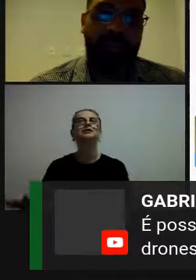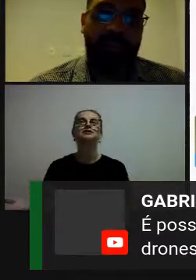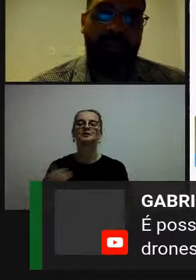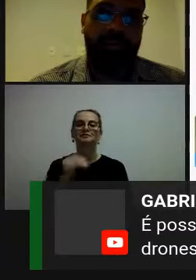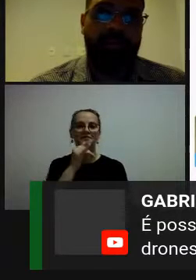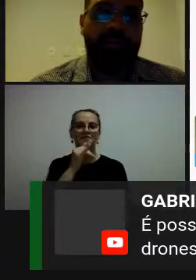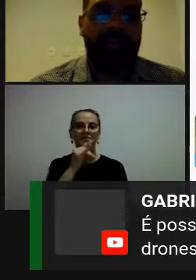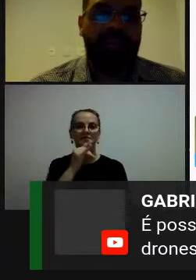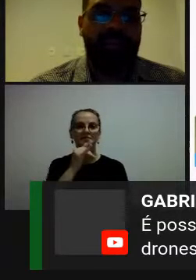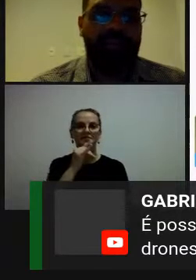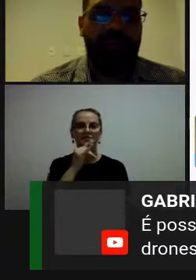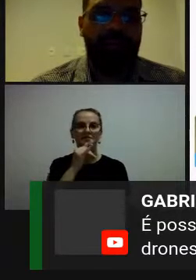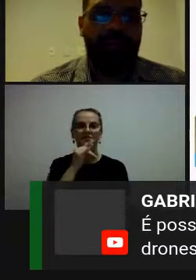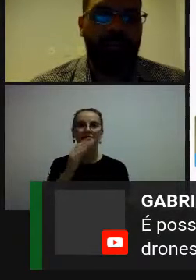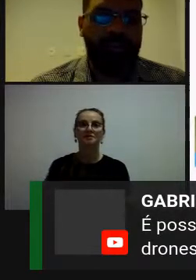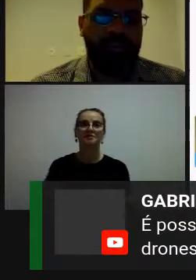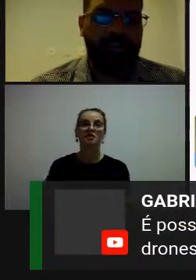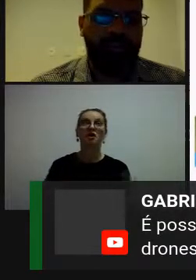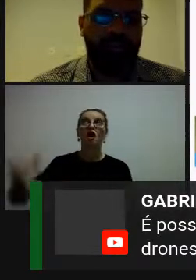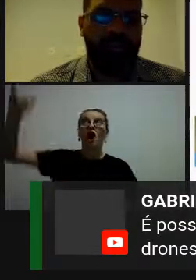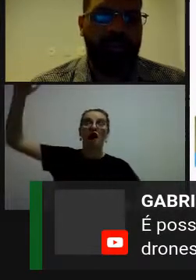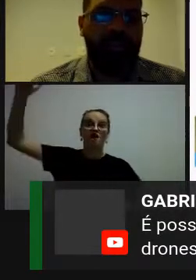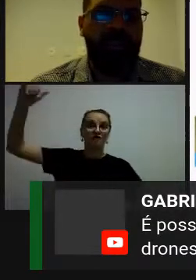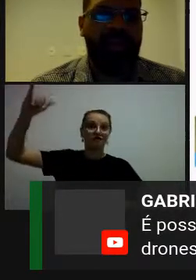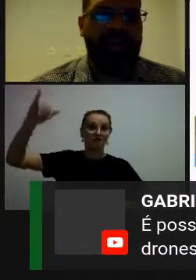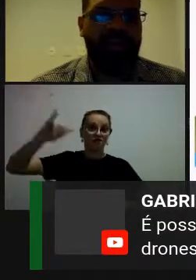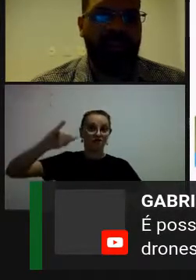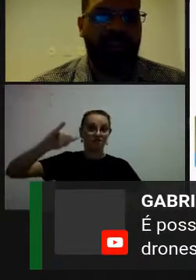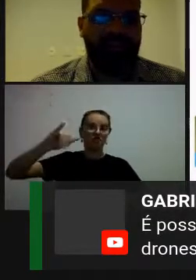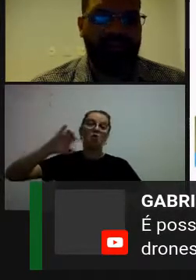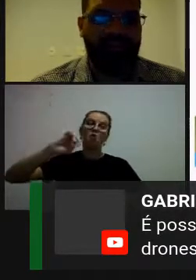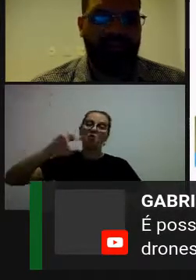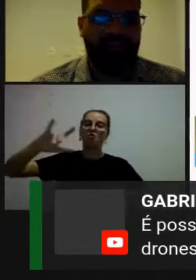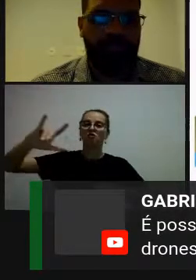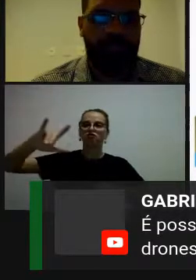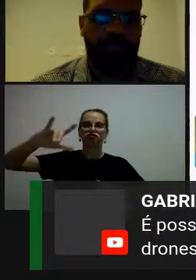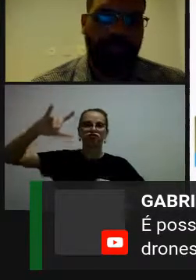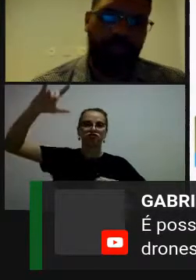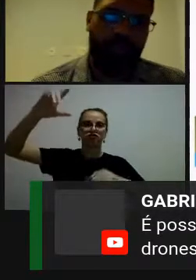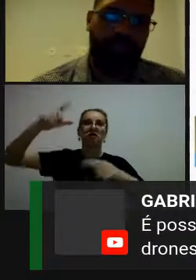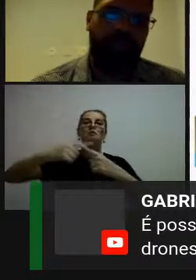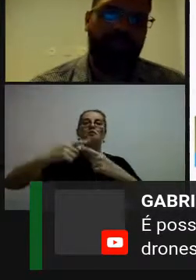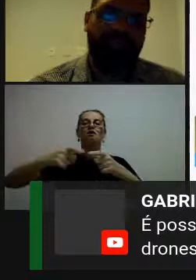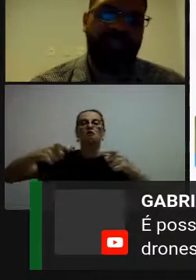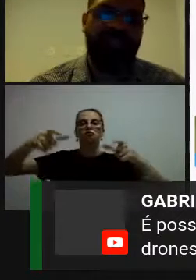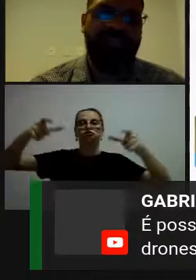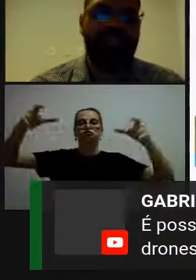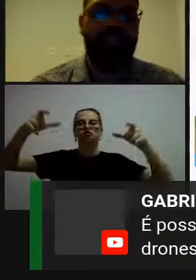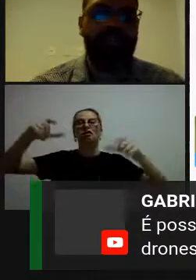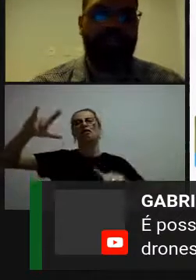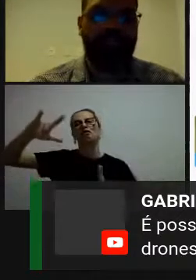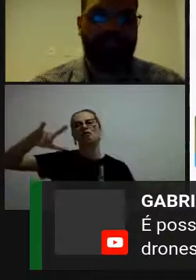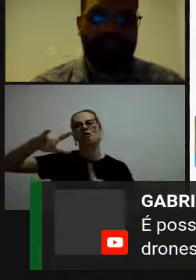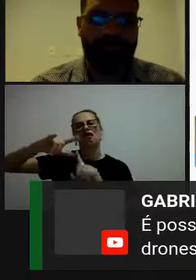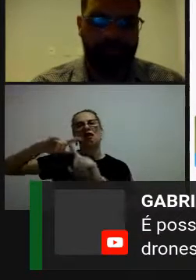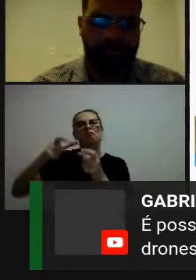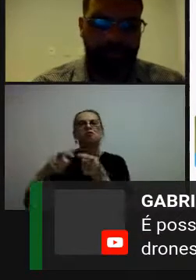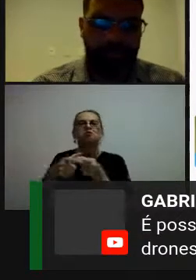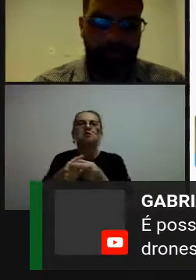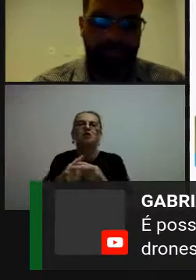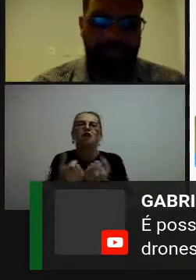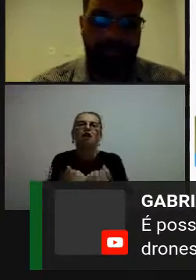uma aeronave de maior porte para carregar esses equipamentos, porque o drone ainda não consegue carregar tanto